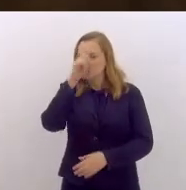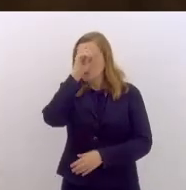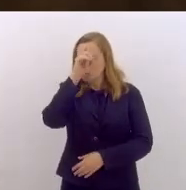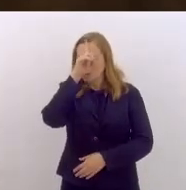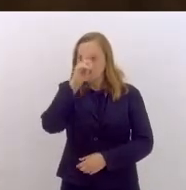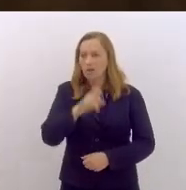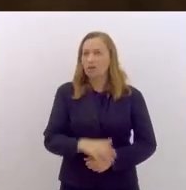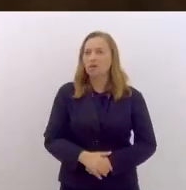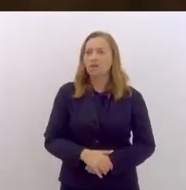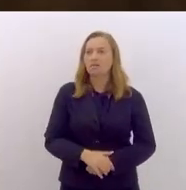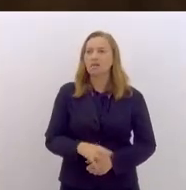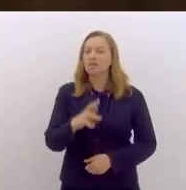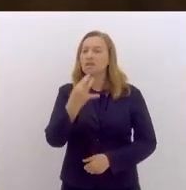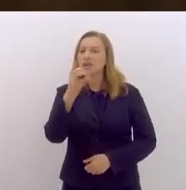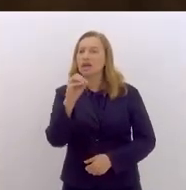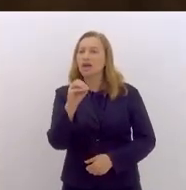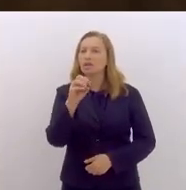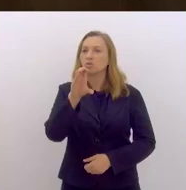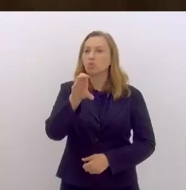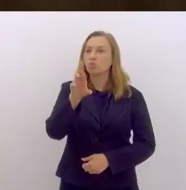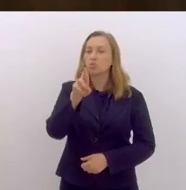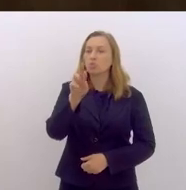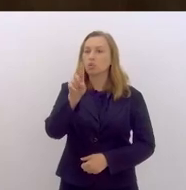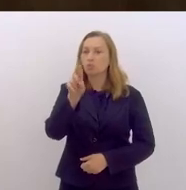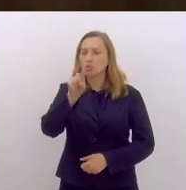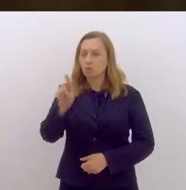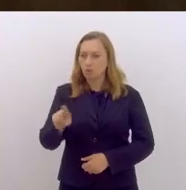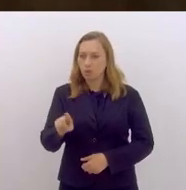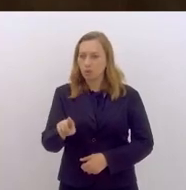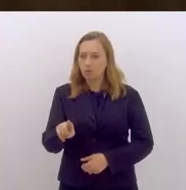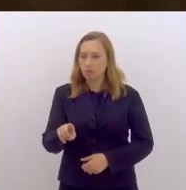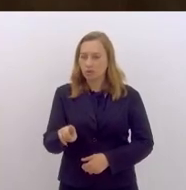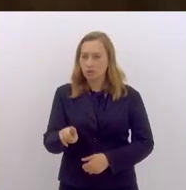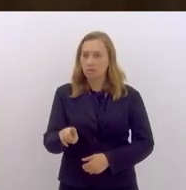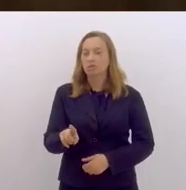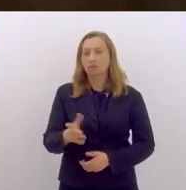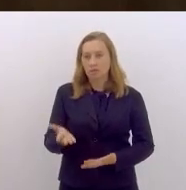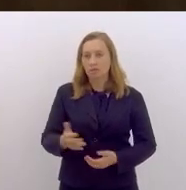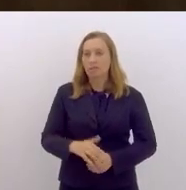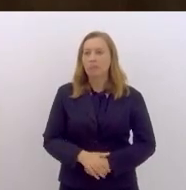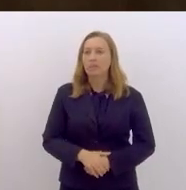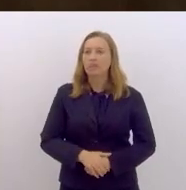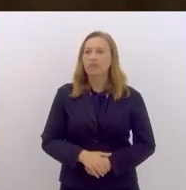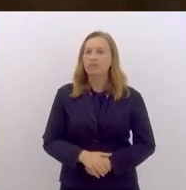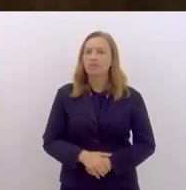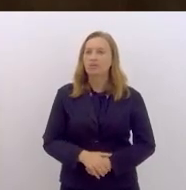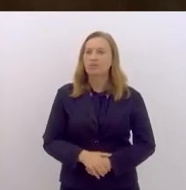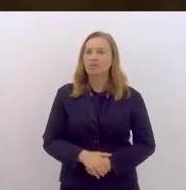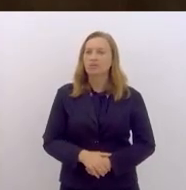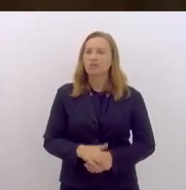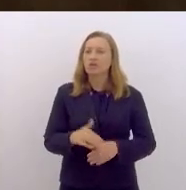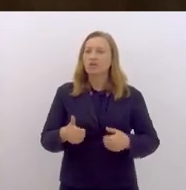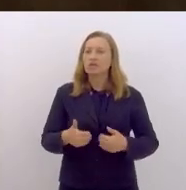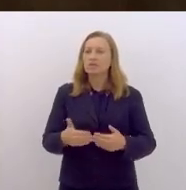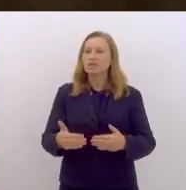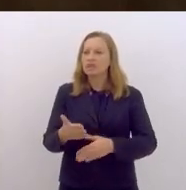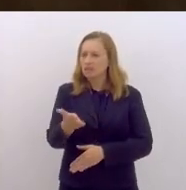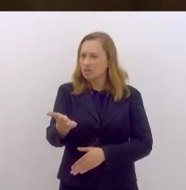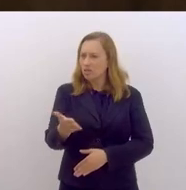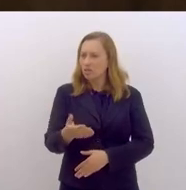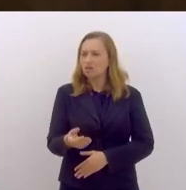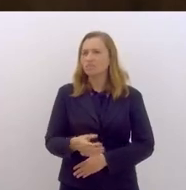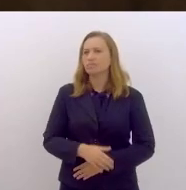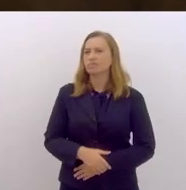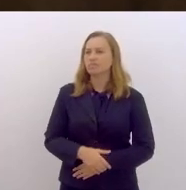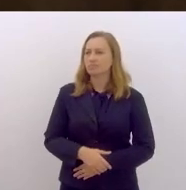chamado Ricardo Cruz, um hospital modular, que foi inaugurado